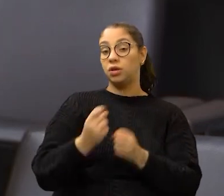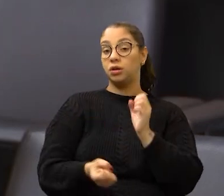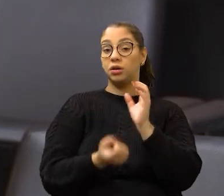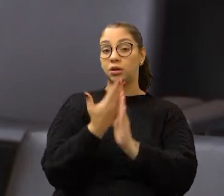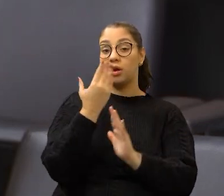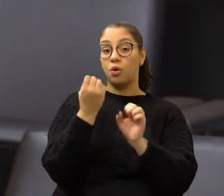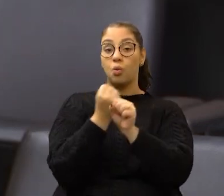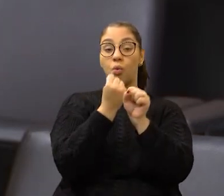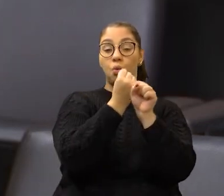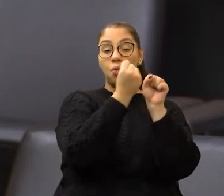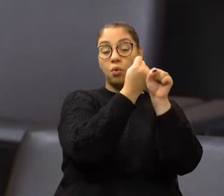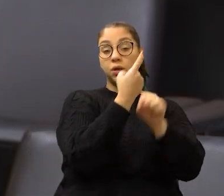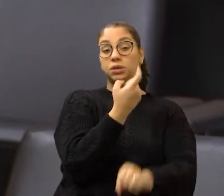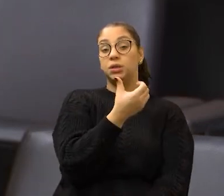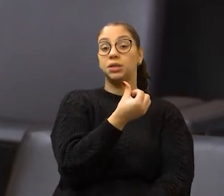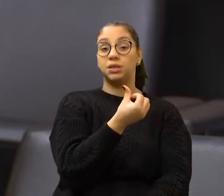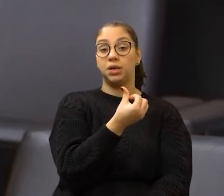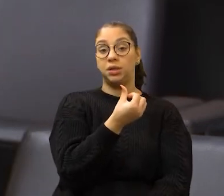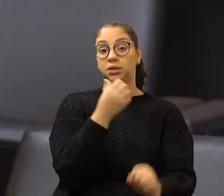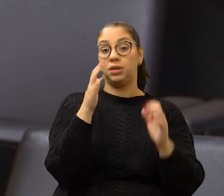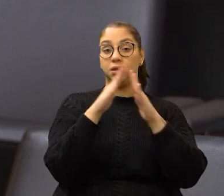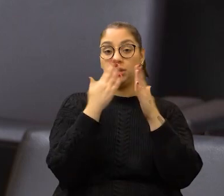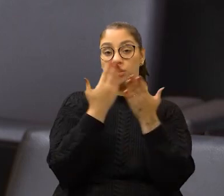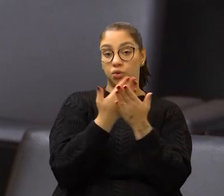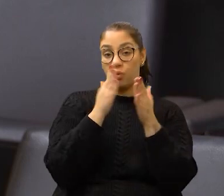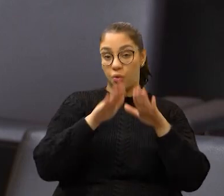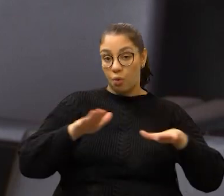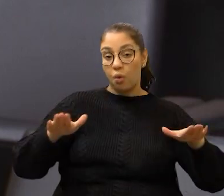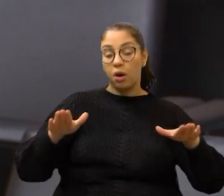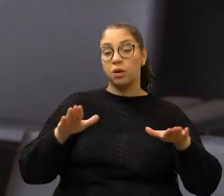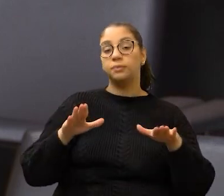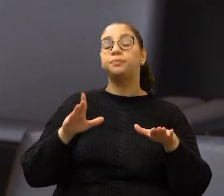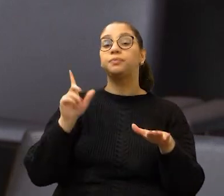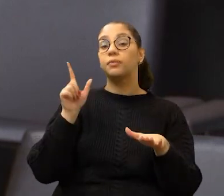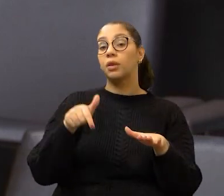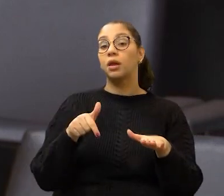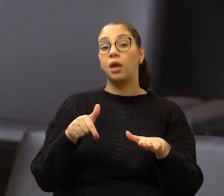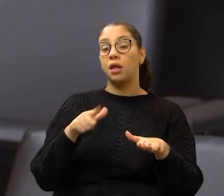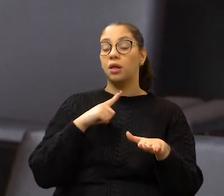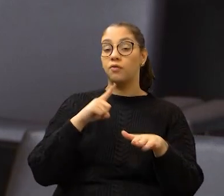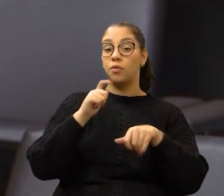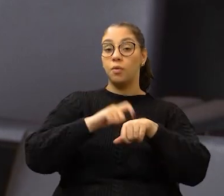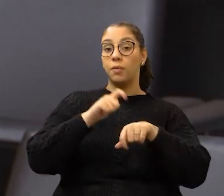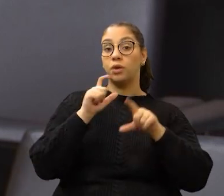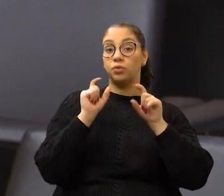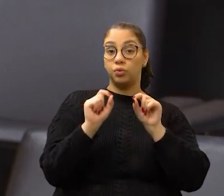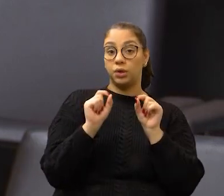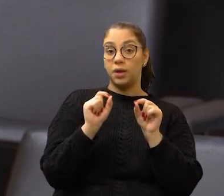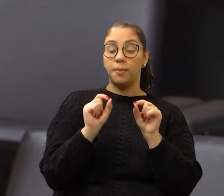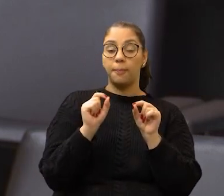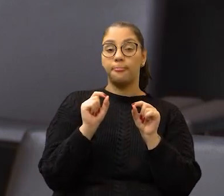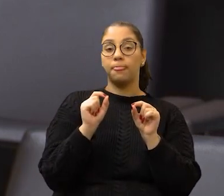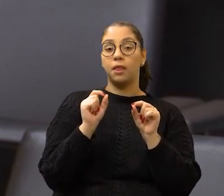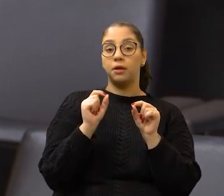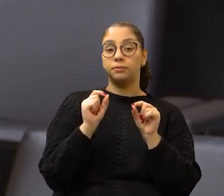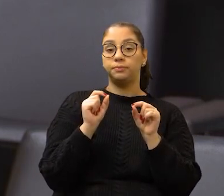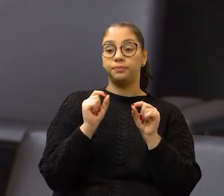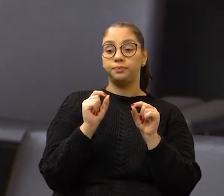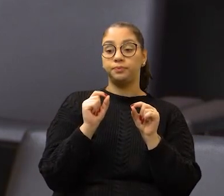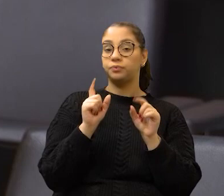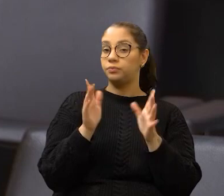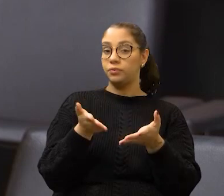cidade, 16 creches estão sendo apontadas como, logo, em determinado momento, sendo aí